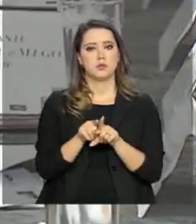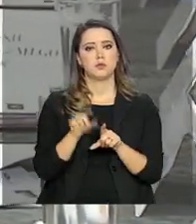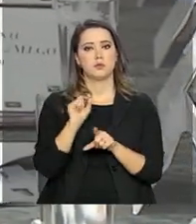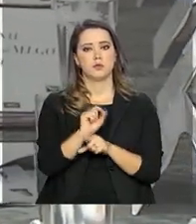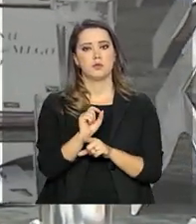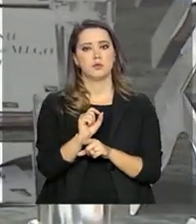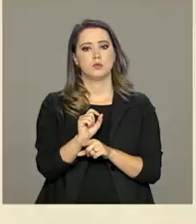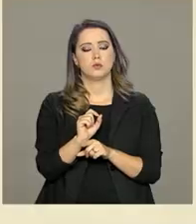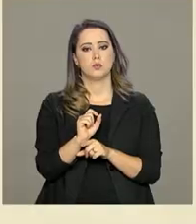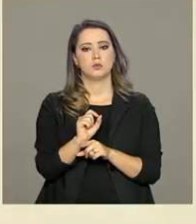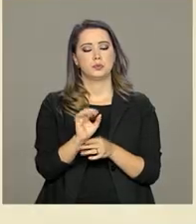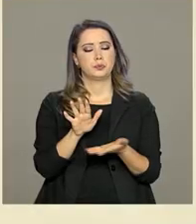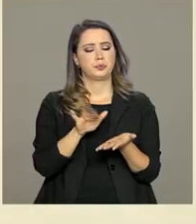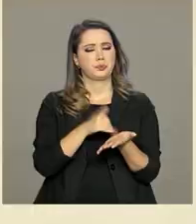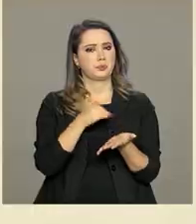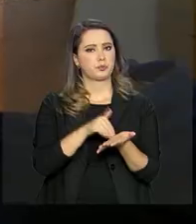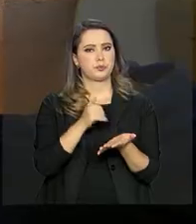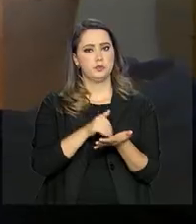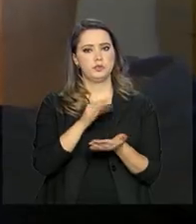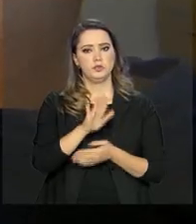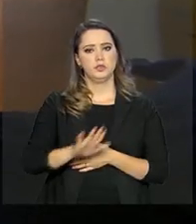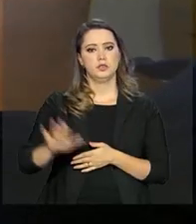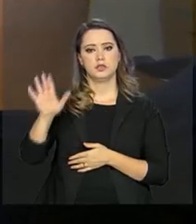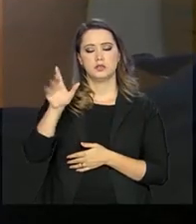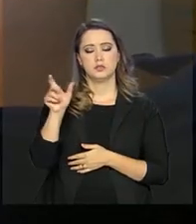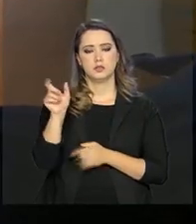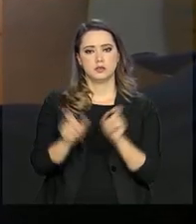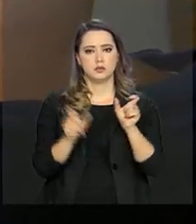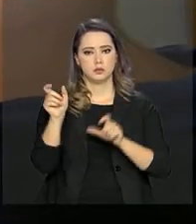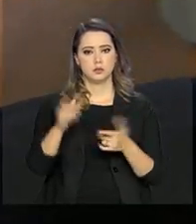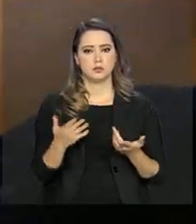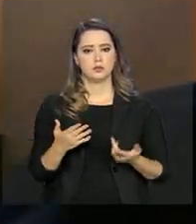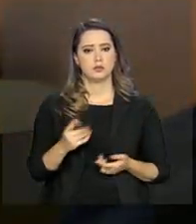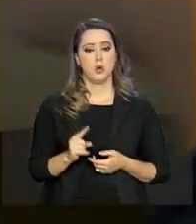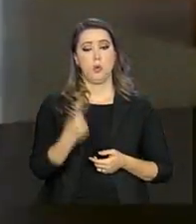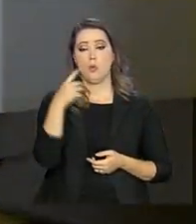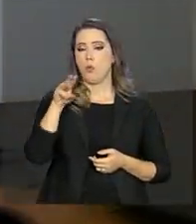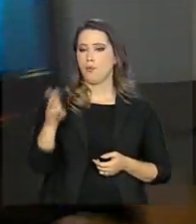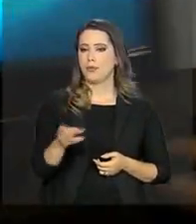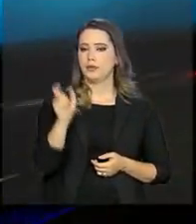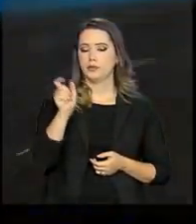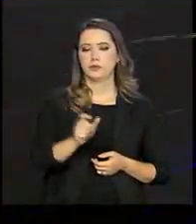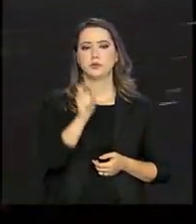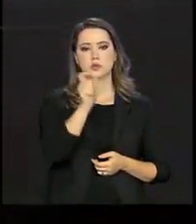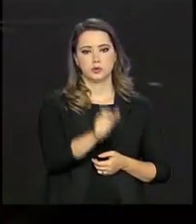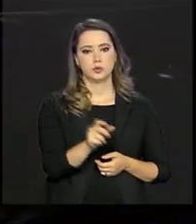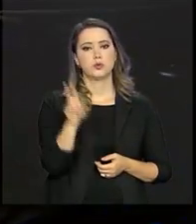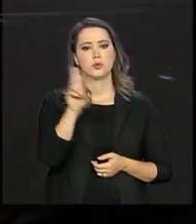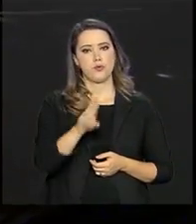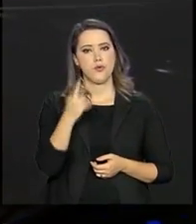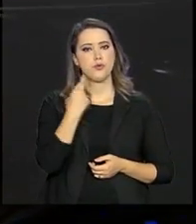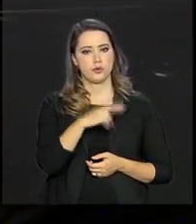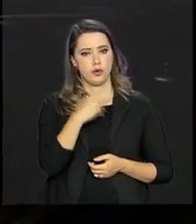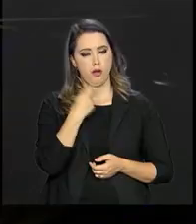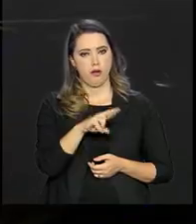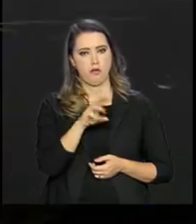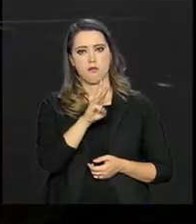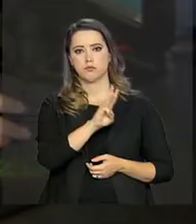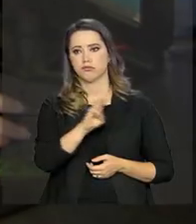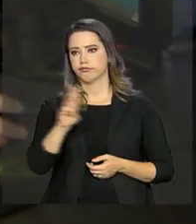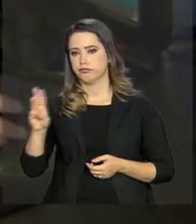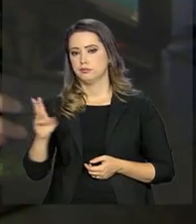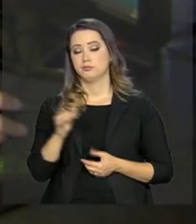consumidor do ministério da justiça o flávio está entre os mais de 1 milhão de usuários que utilizam o consumidor quanto